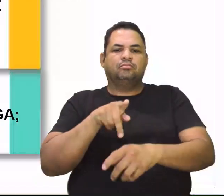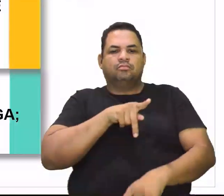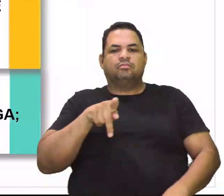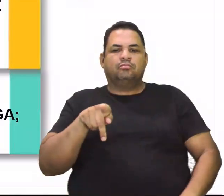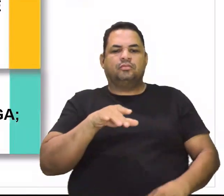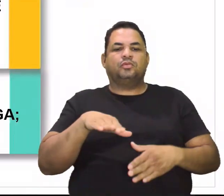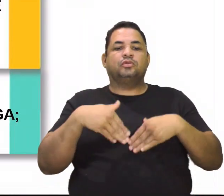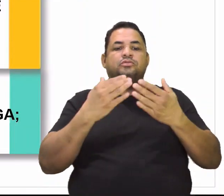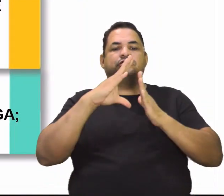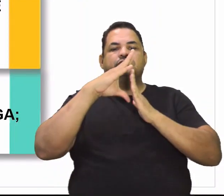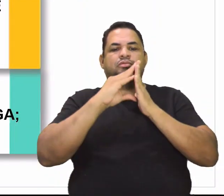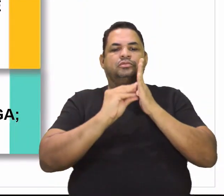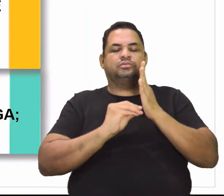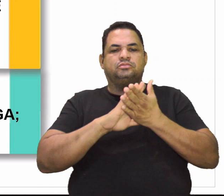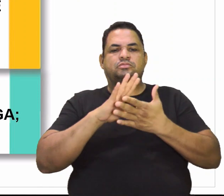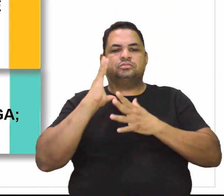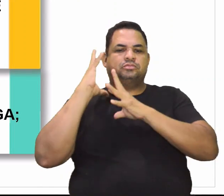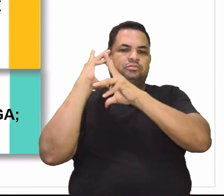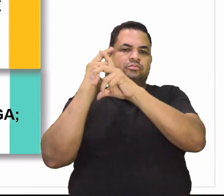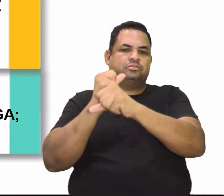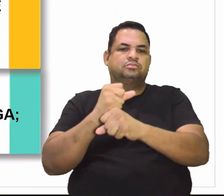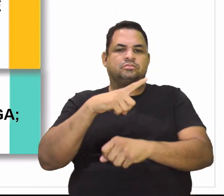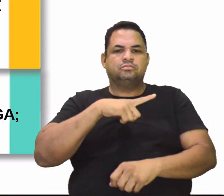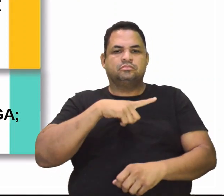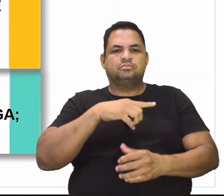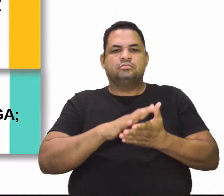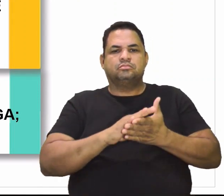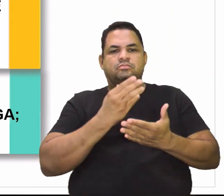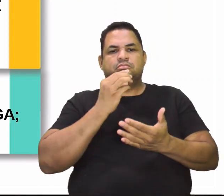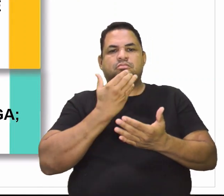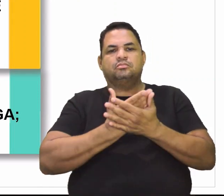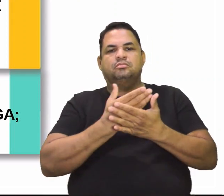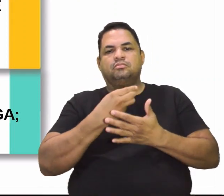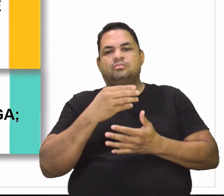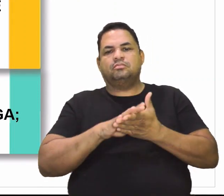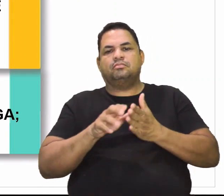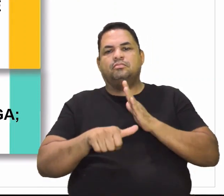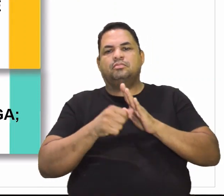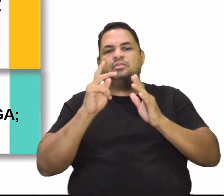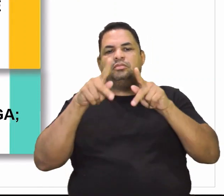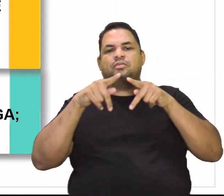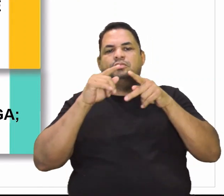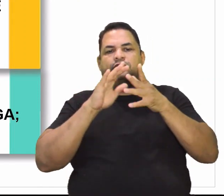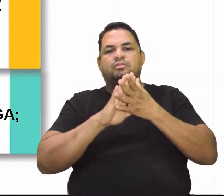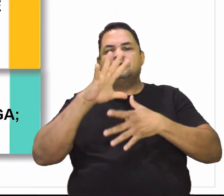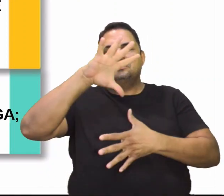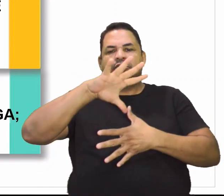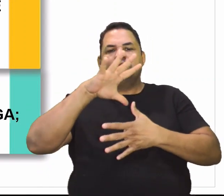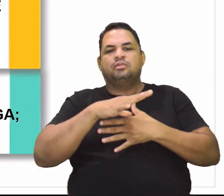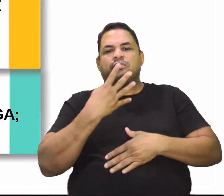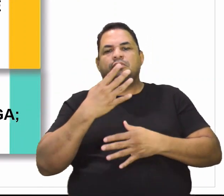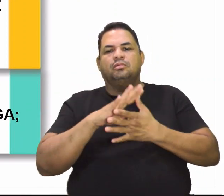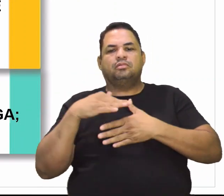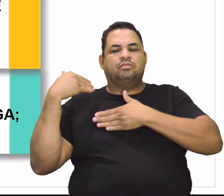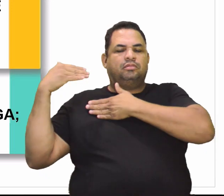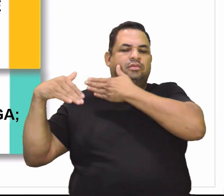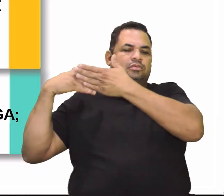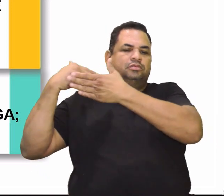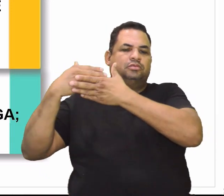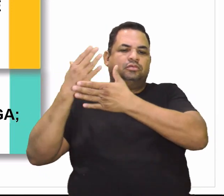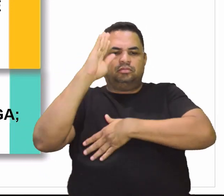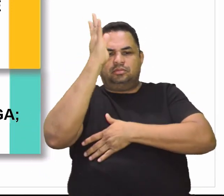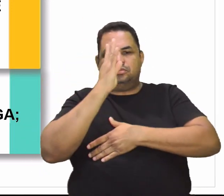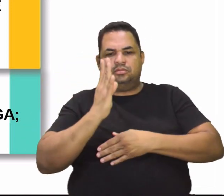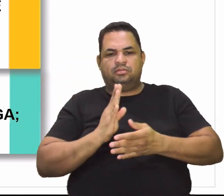são os conteúdos que serão revisados? Nós teremos aí a aula 3, os primeiros povos da América. Aula 4, a pré-história brasileira.